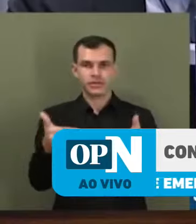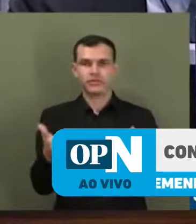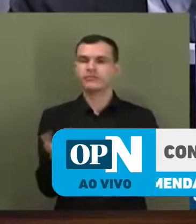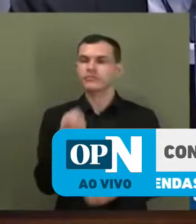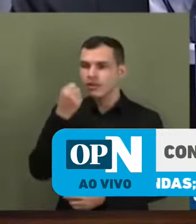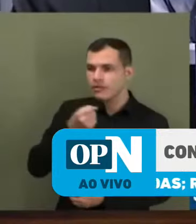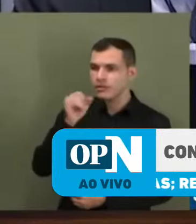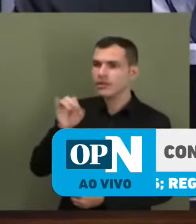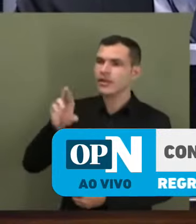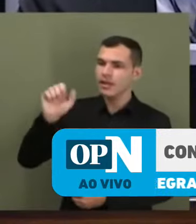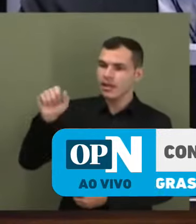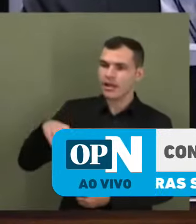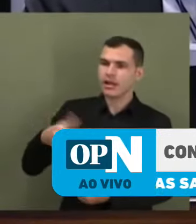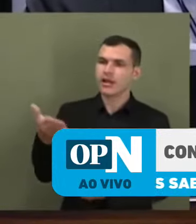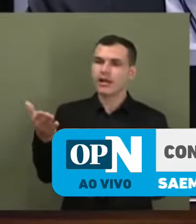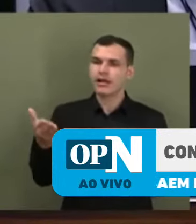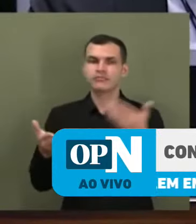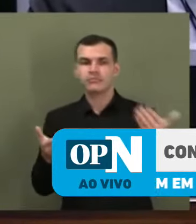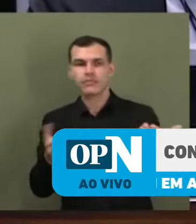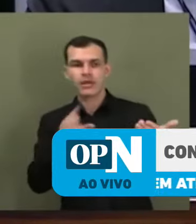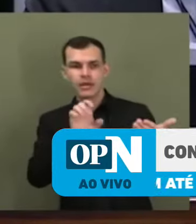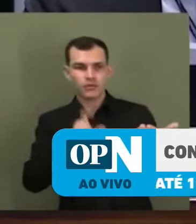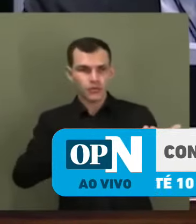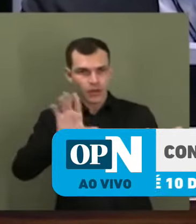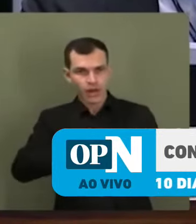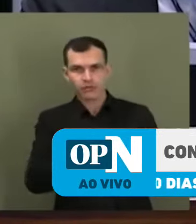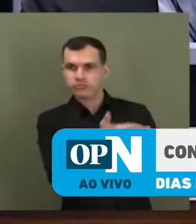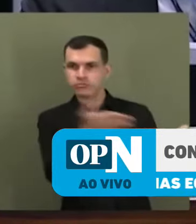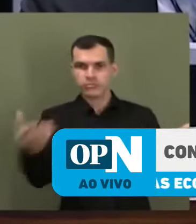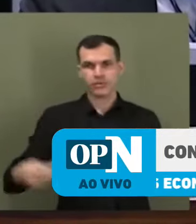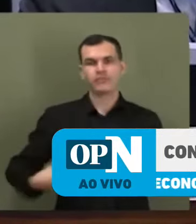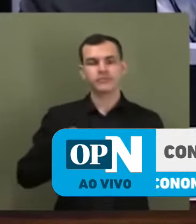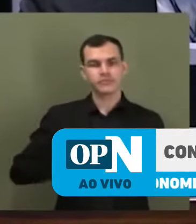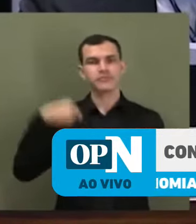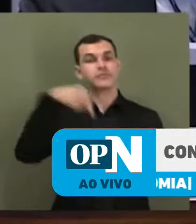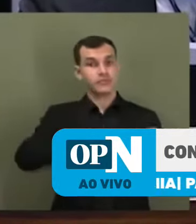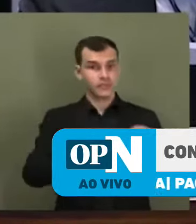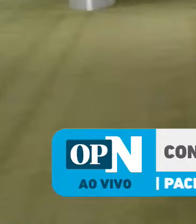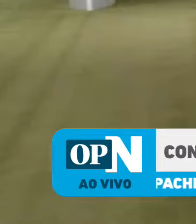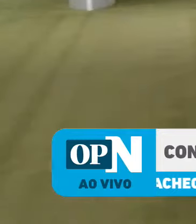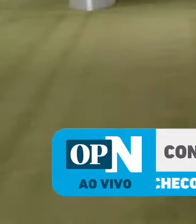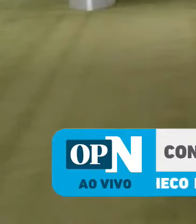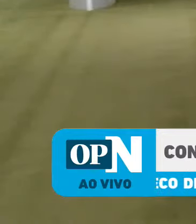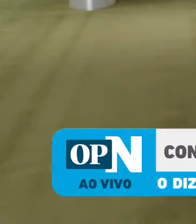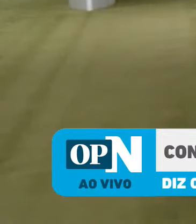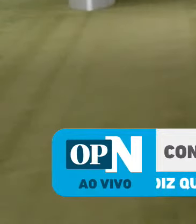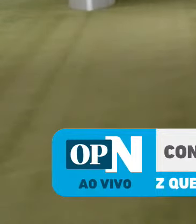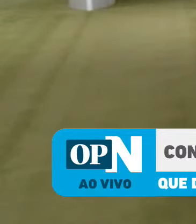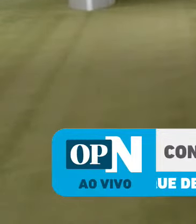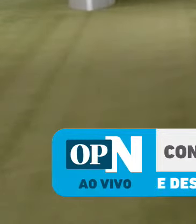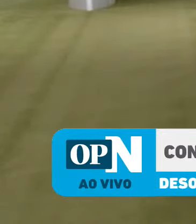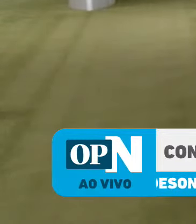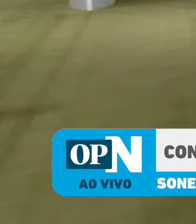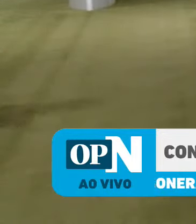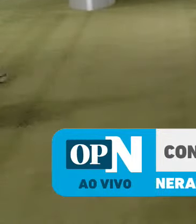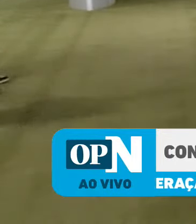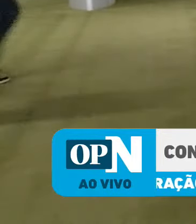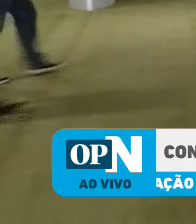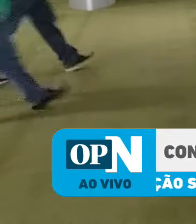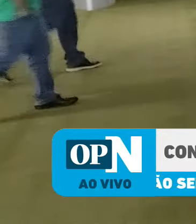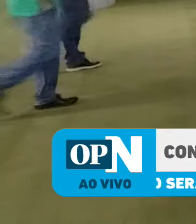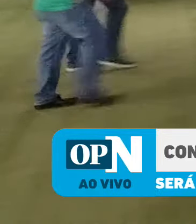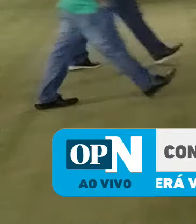Congresso Nacional. Agora, como já está em vigor, já funciona para esta eleição de 2024. Com